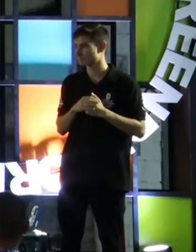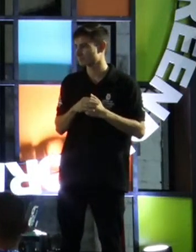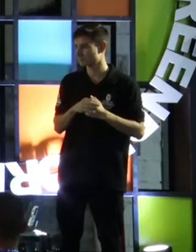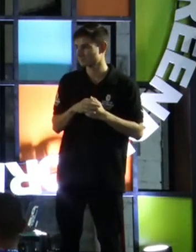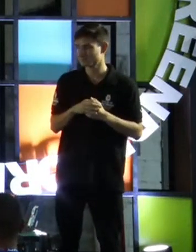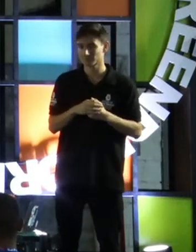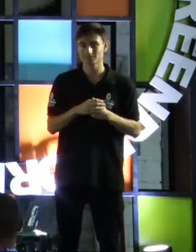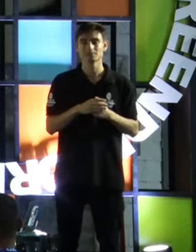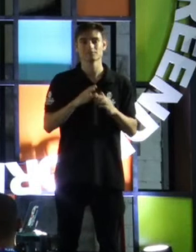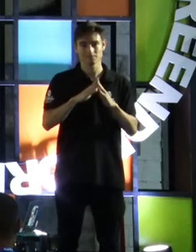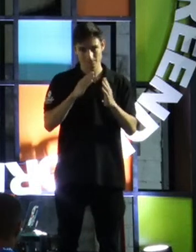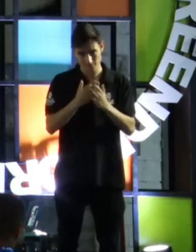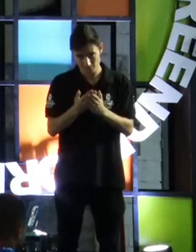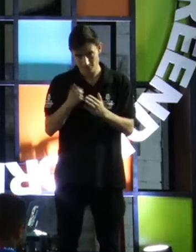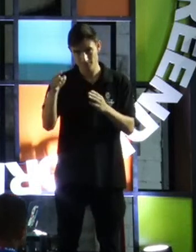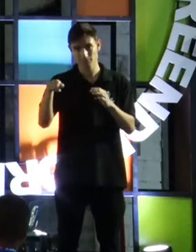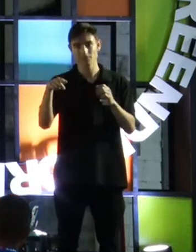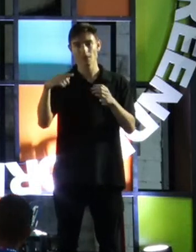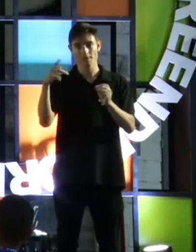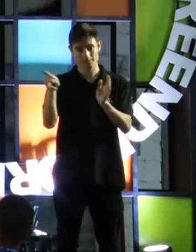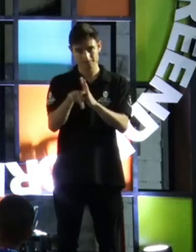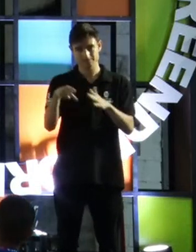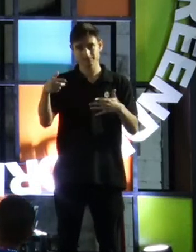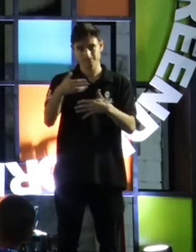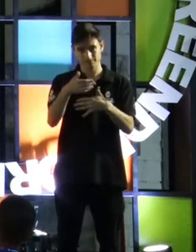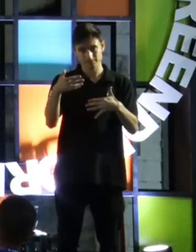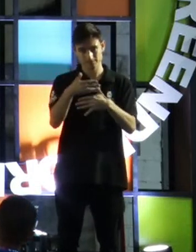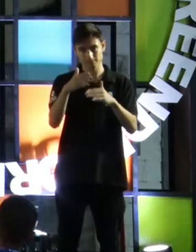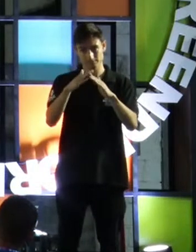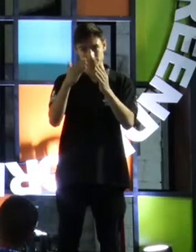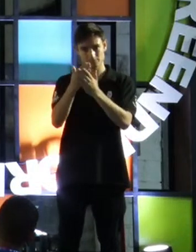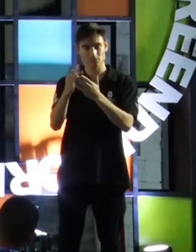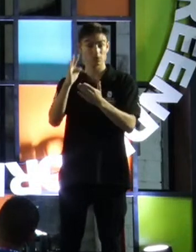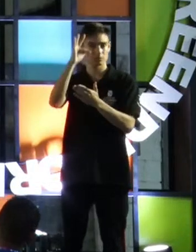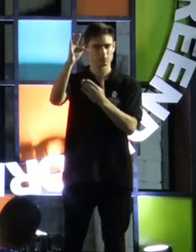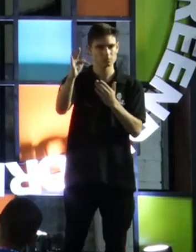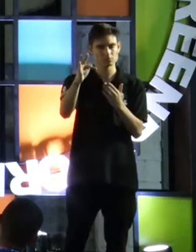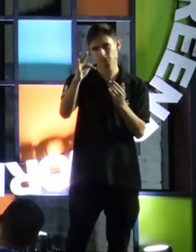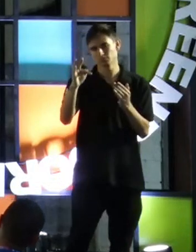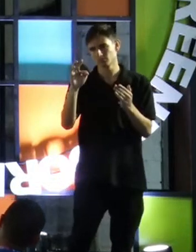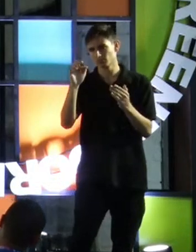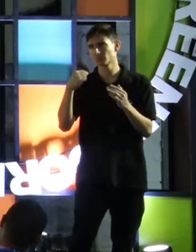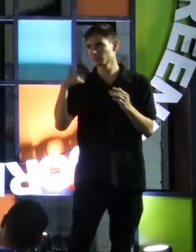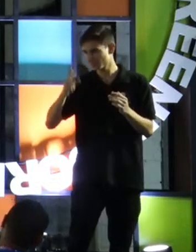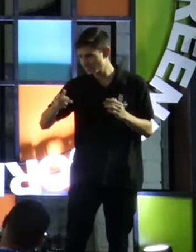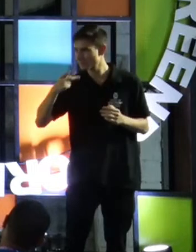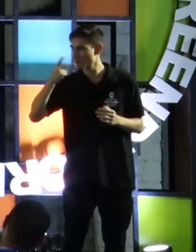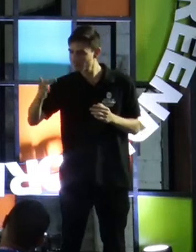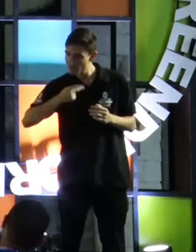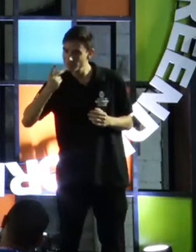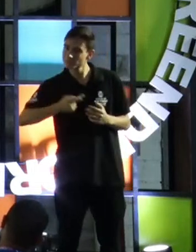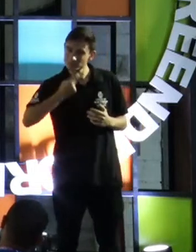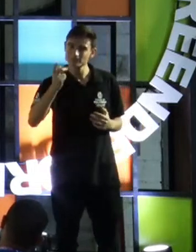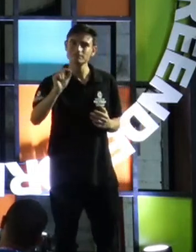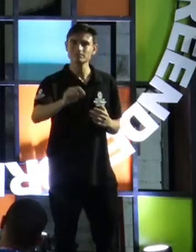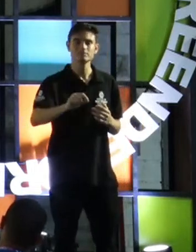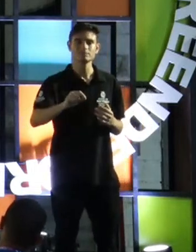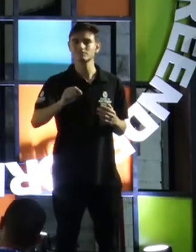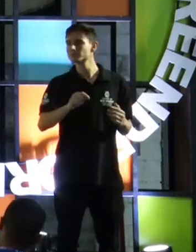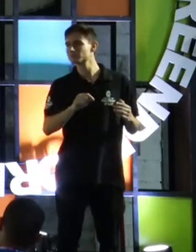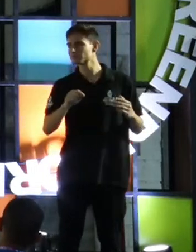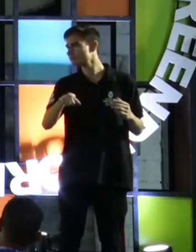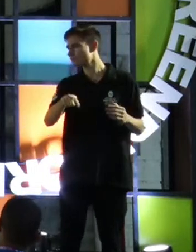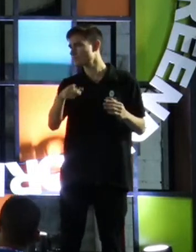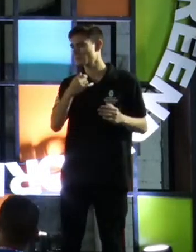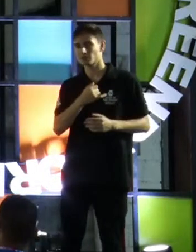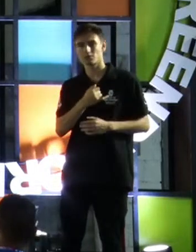a escola do futuro é a cidade. Eu tenho repetido isso 200 vezes em todo canto que eu vou. E eu fiz essa fala. Aí daí